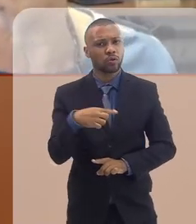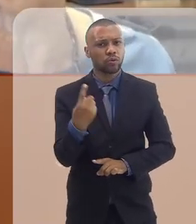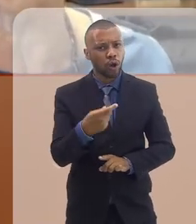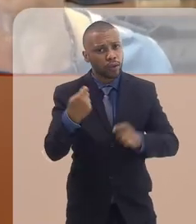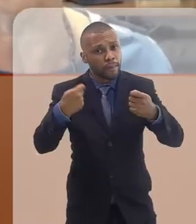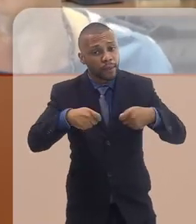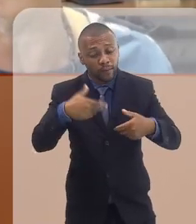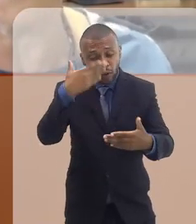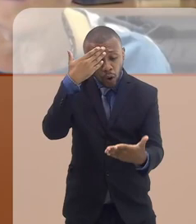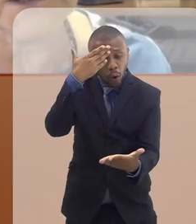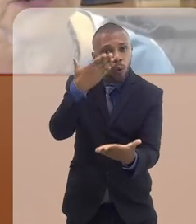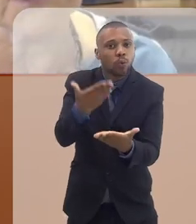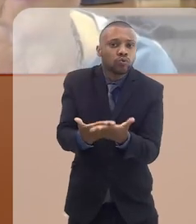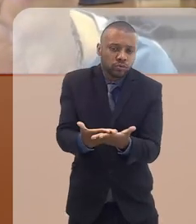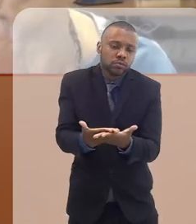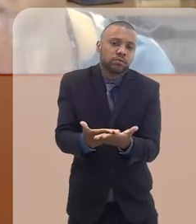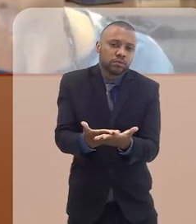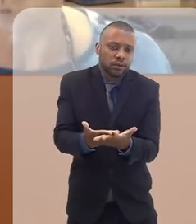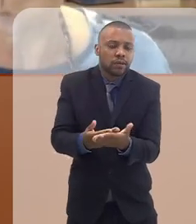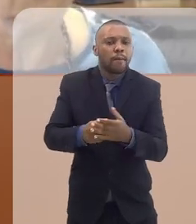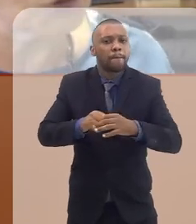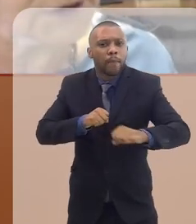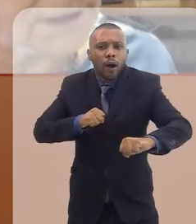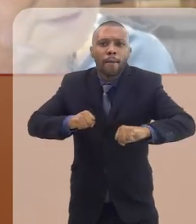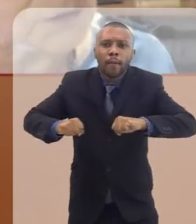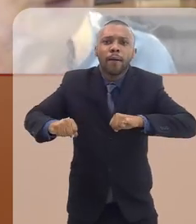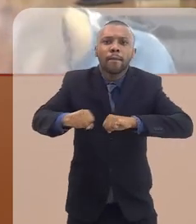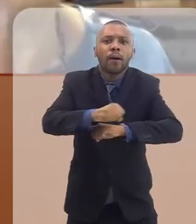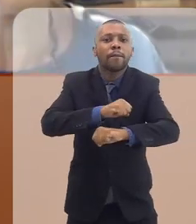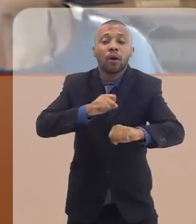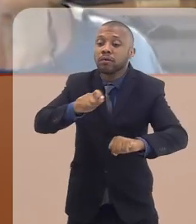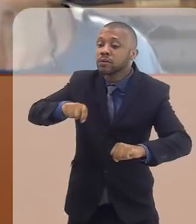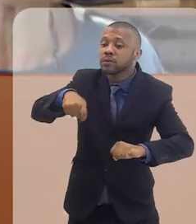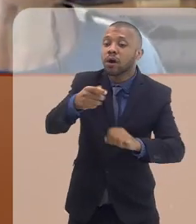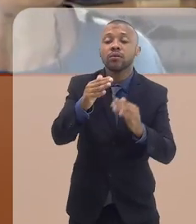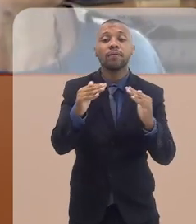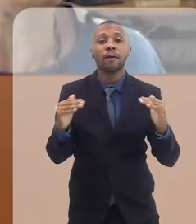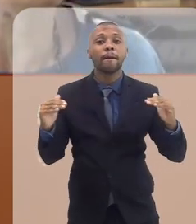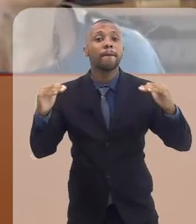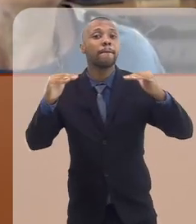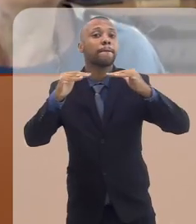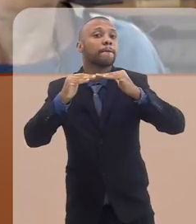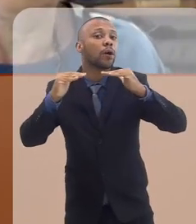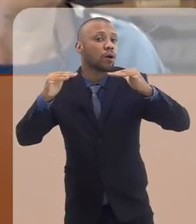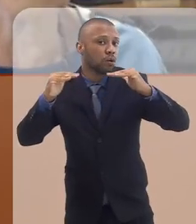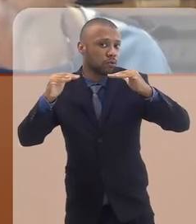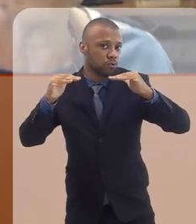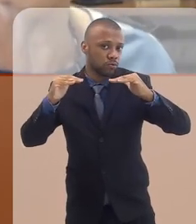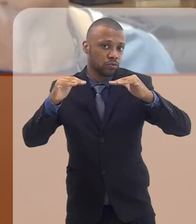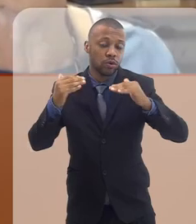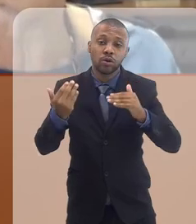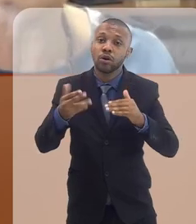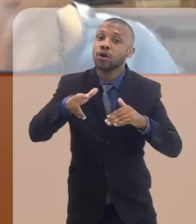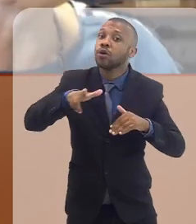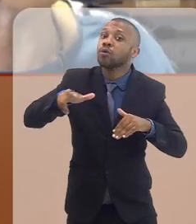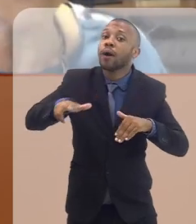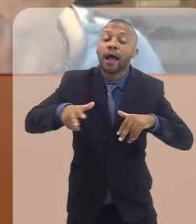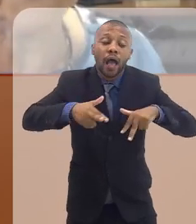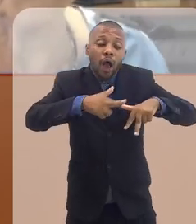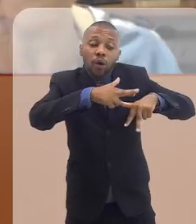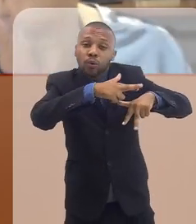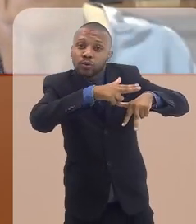que continuar acreditando e lutando pela equidade. A igualdade não é